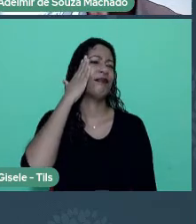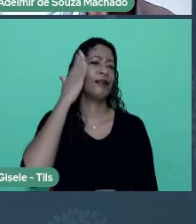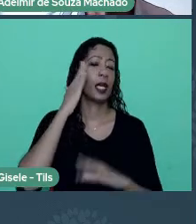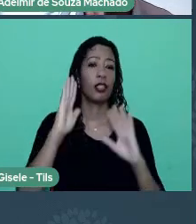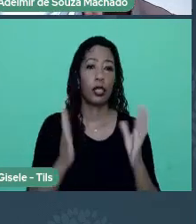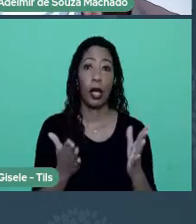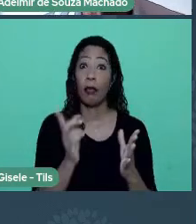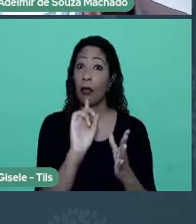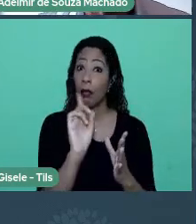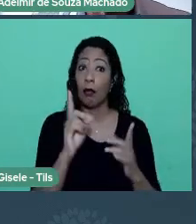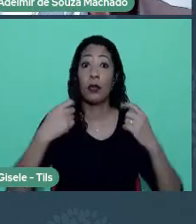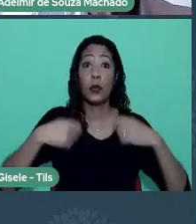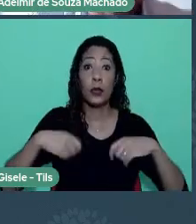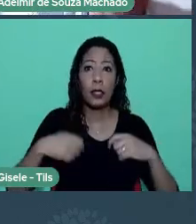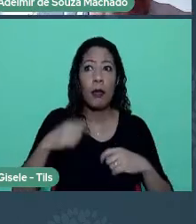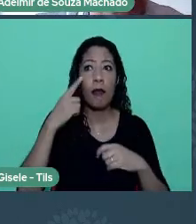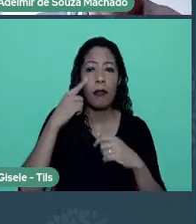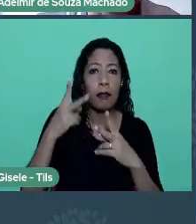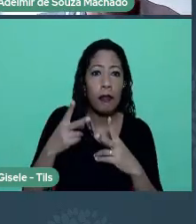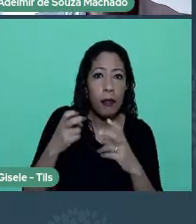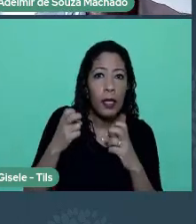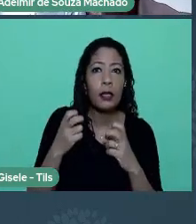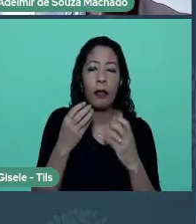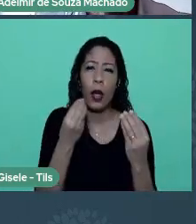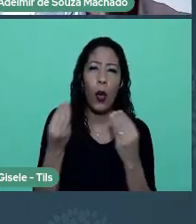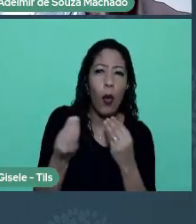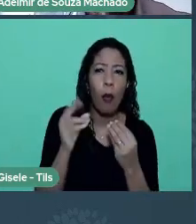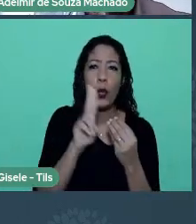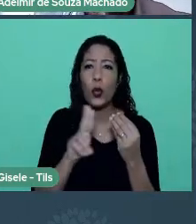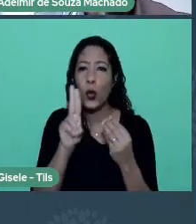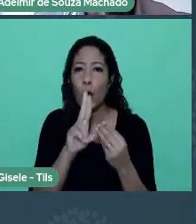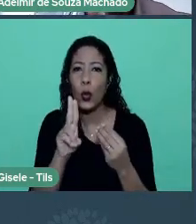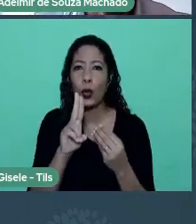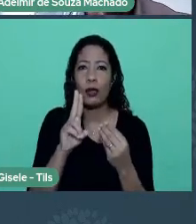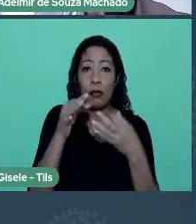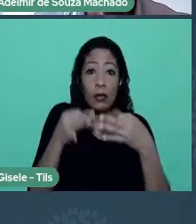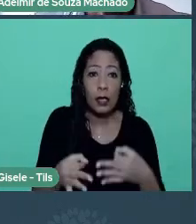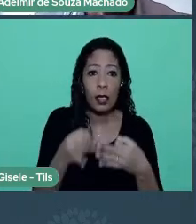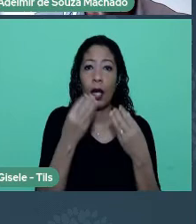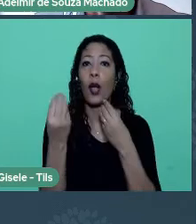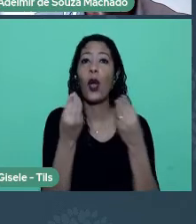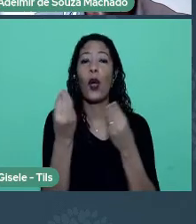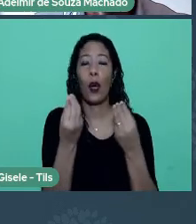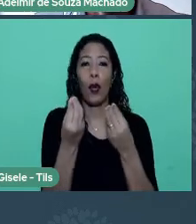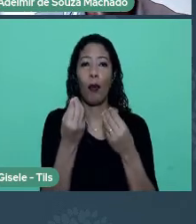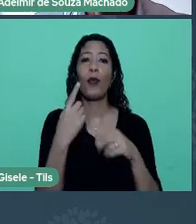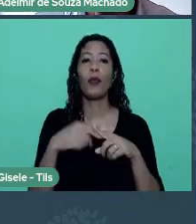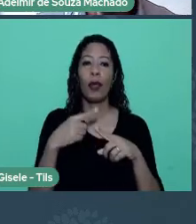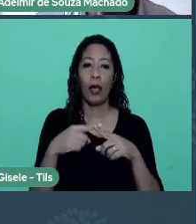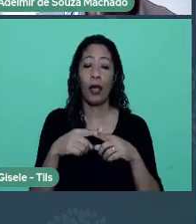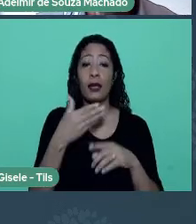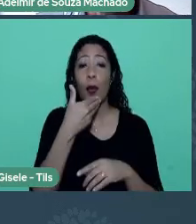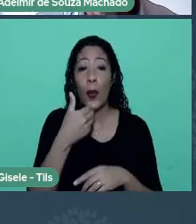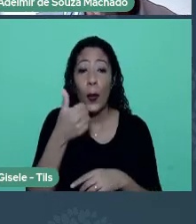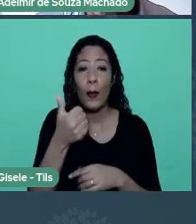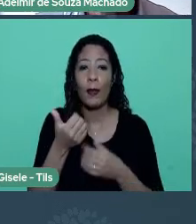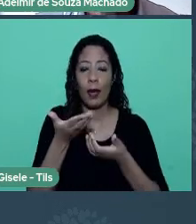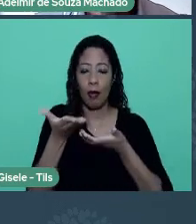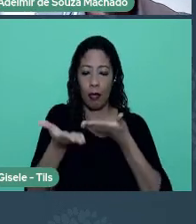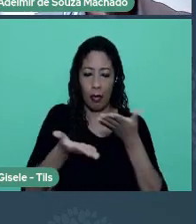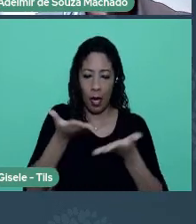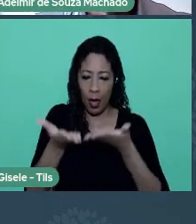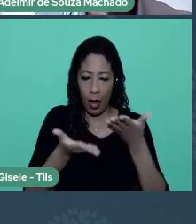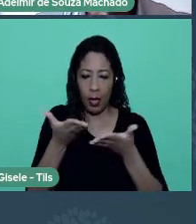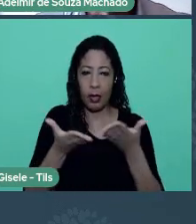revisar o uso do dispositivo inalatório sempre. Por quê? Porque a melhor via de tratamento da asma é a